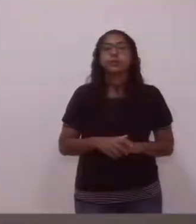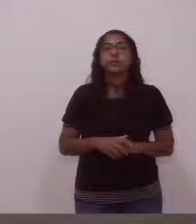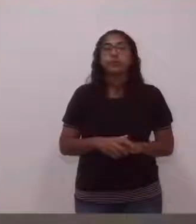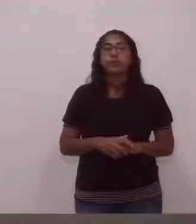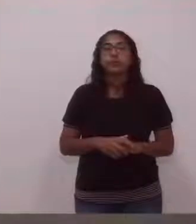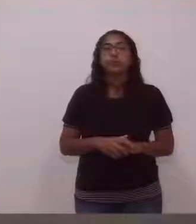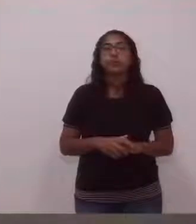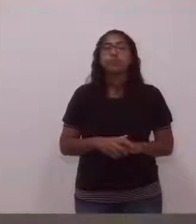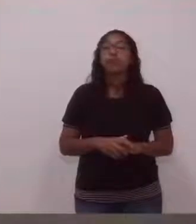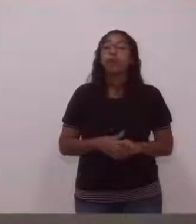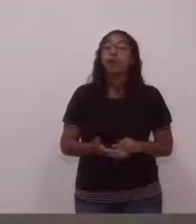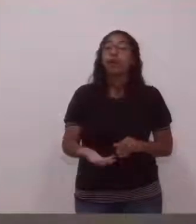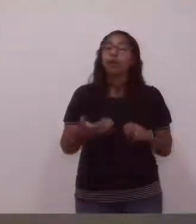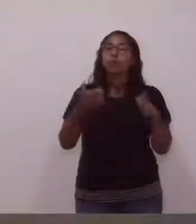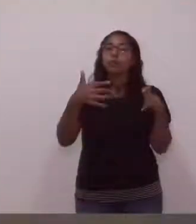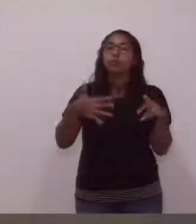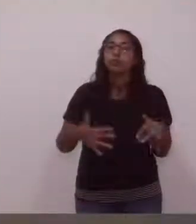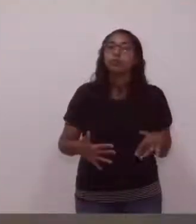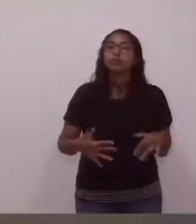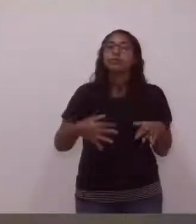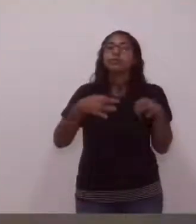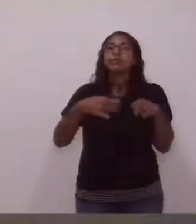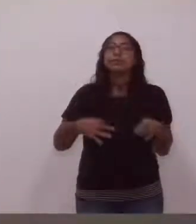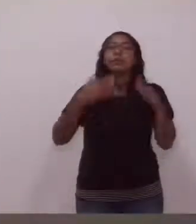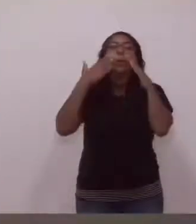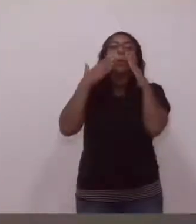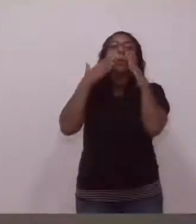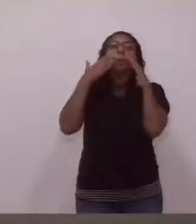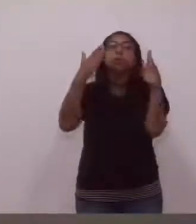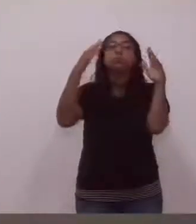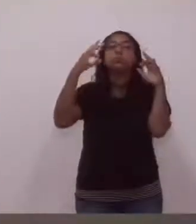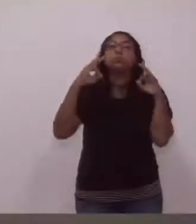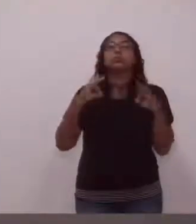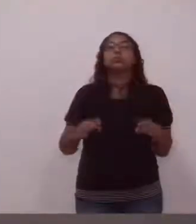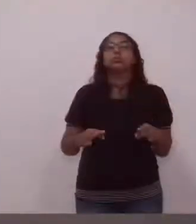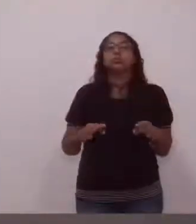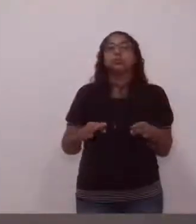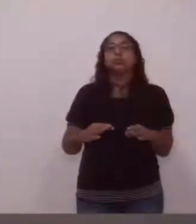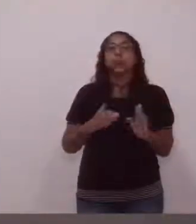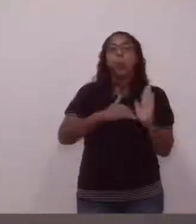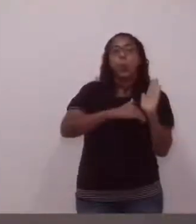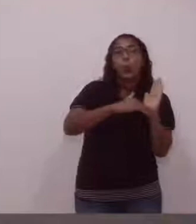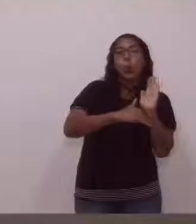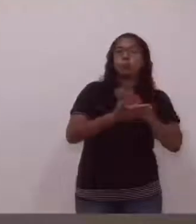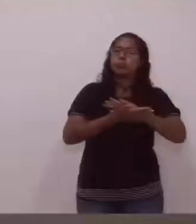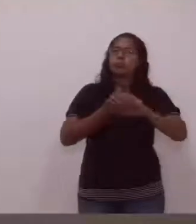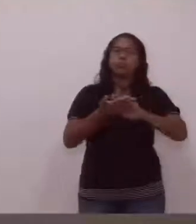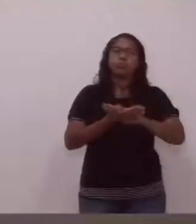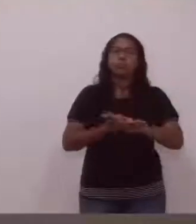haja transparência, mas havendo transparência também a